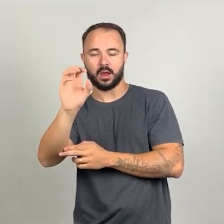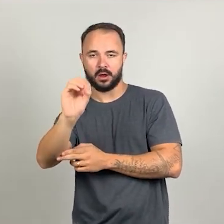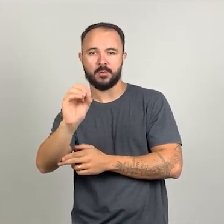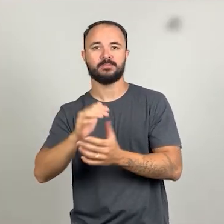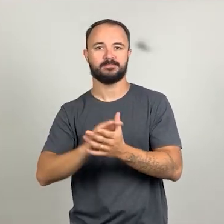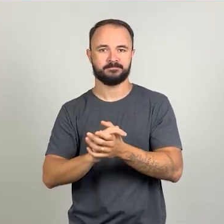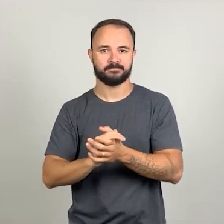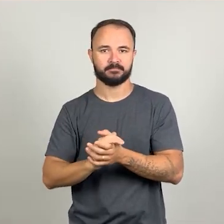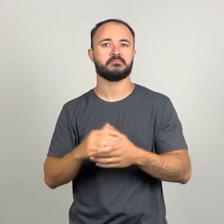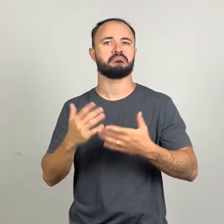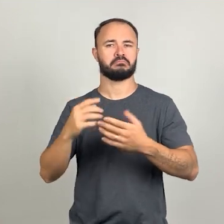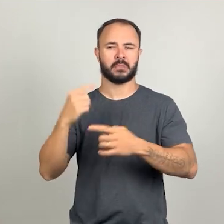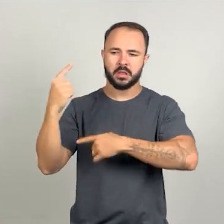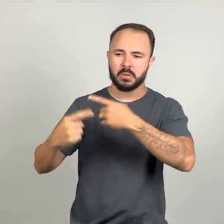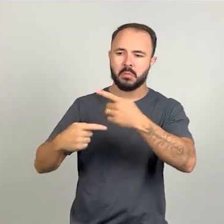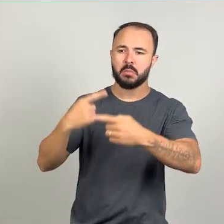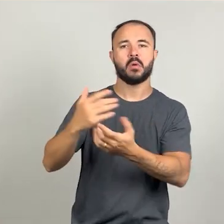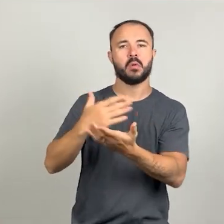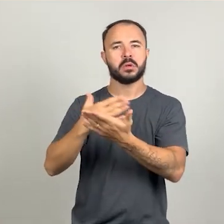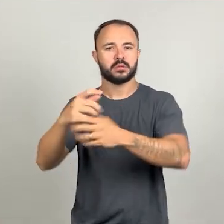só chegou no ano de